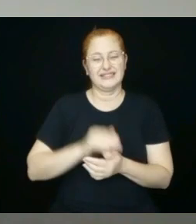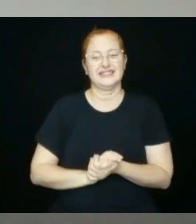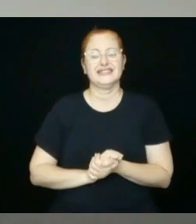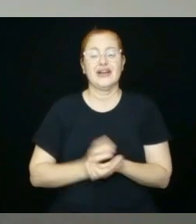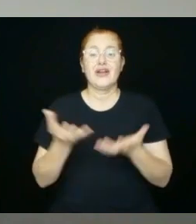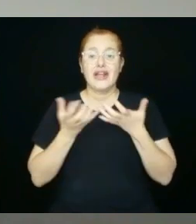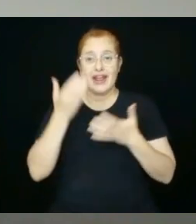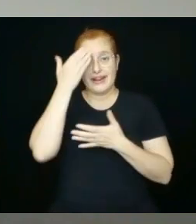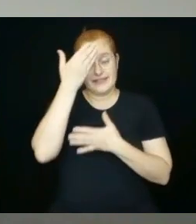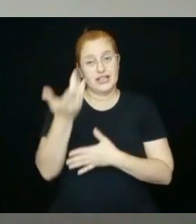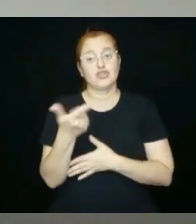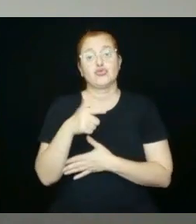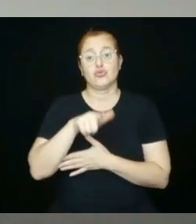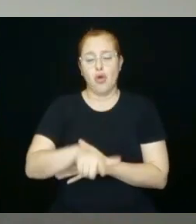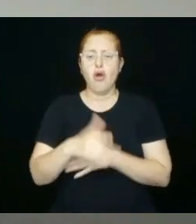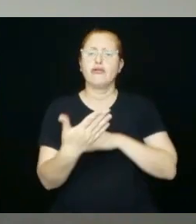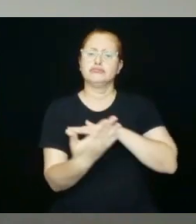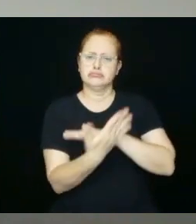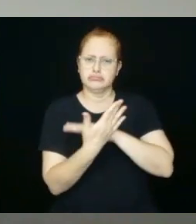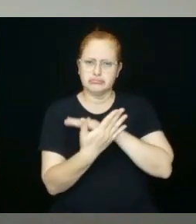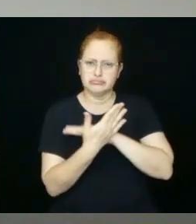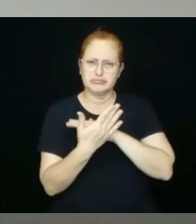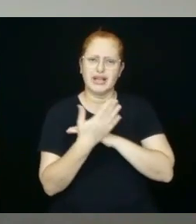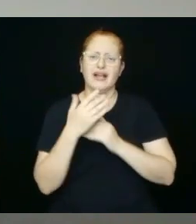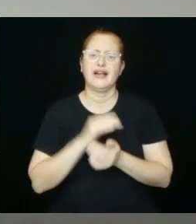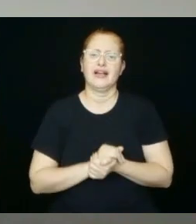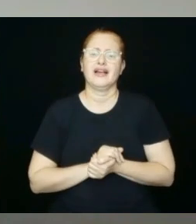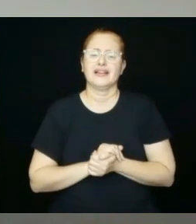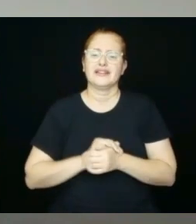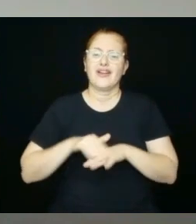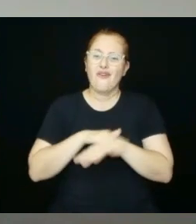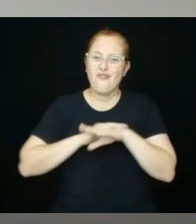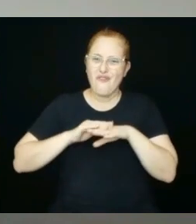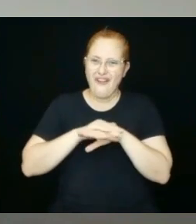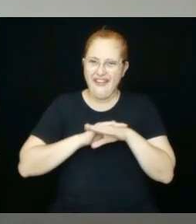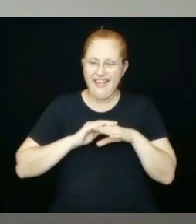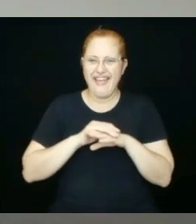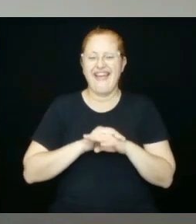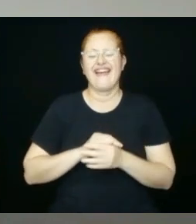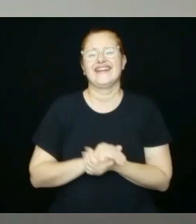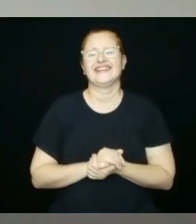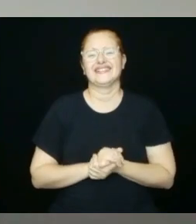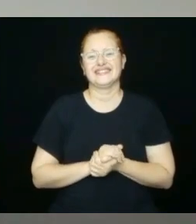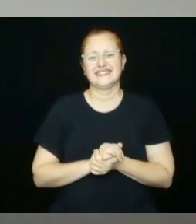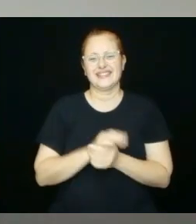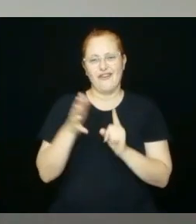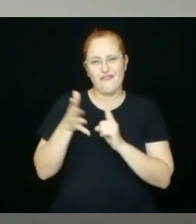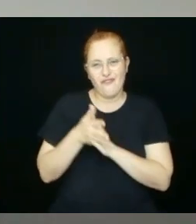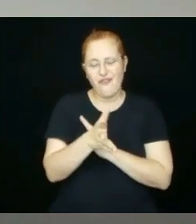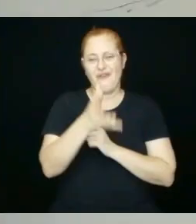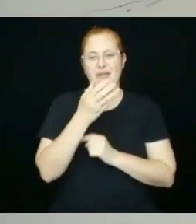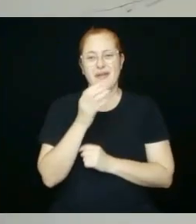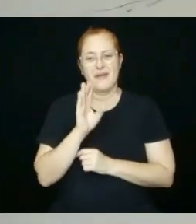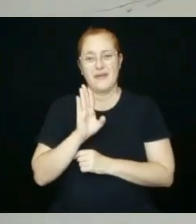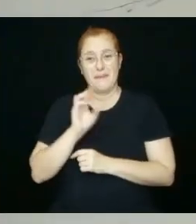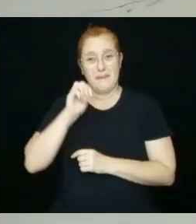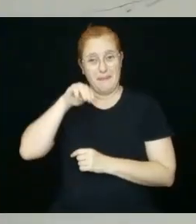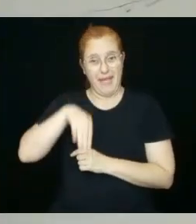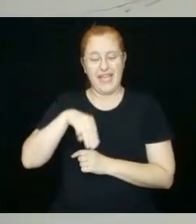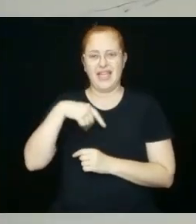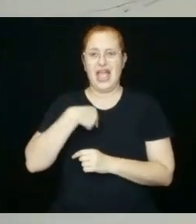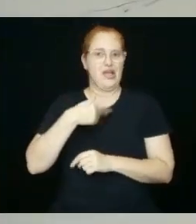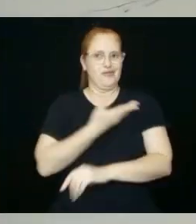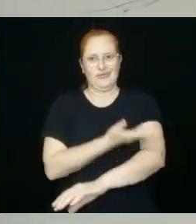Demais. Queria te agradecer de novo, assim, por me ajudar nessa conversa, assim, fluiu bem, assim, porque não estou acostumado a falar.